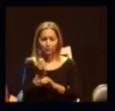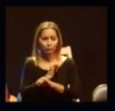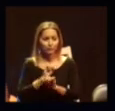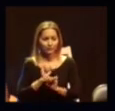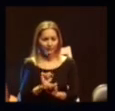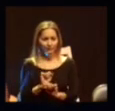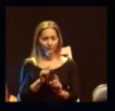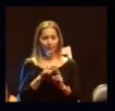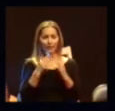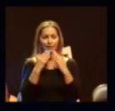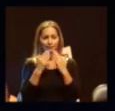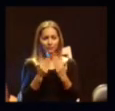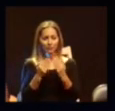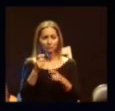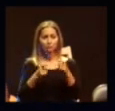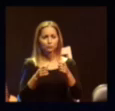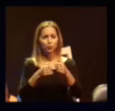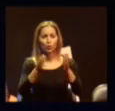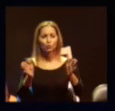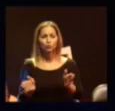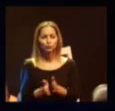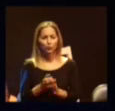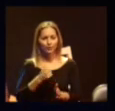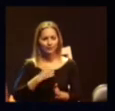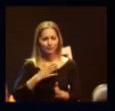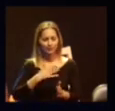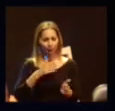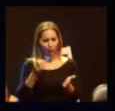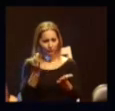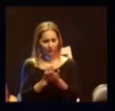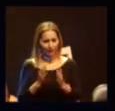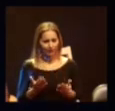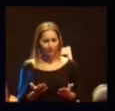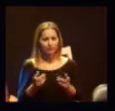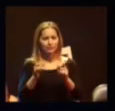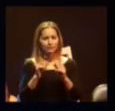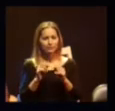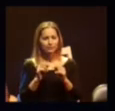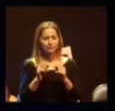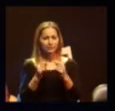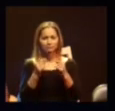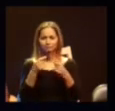Os agradecimentos são para todas as entidades oficiais e também para este